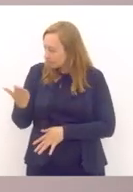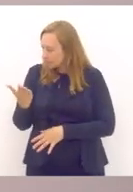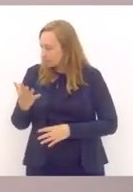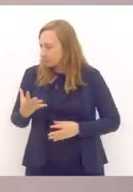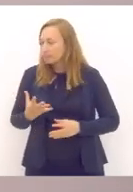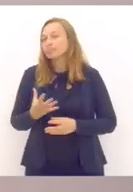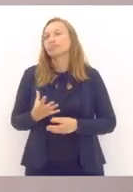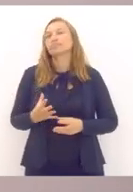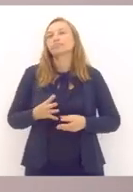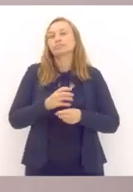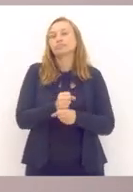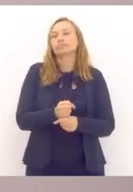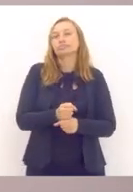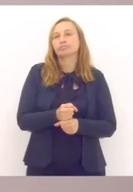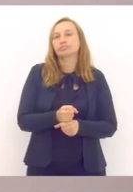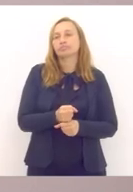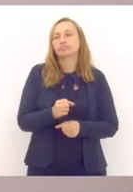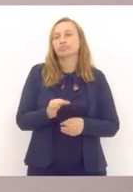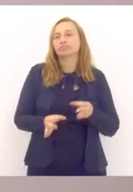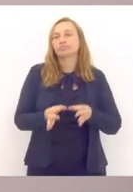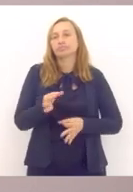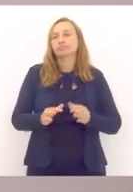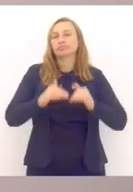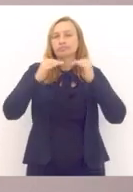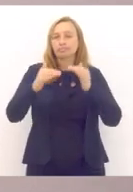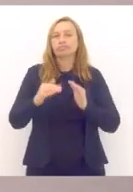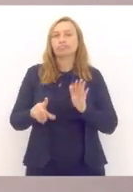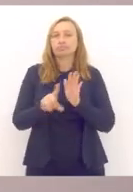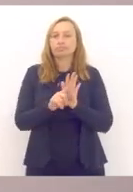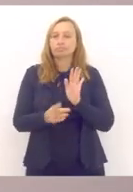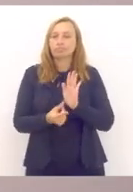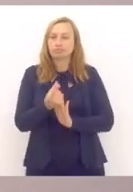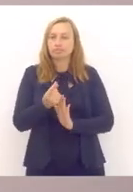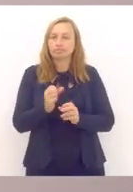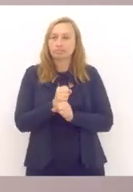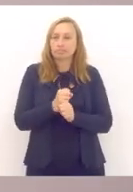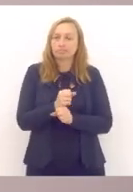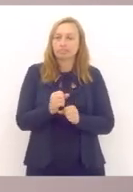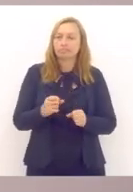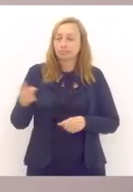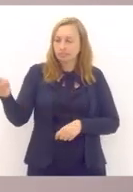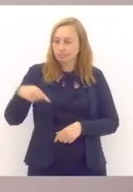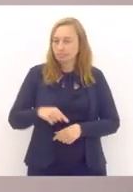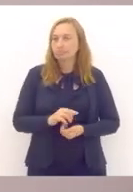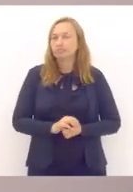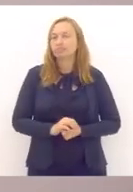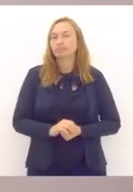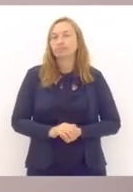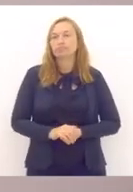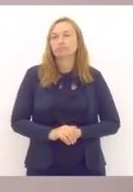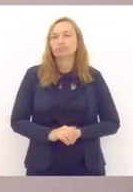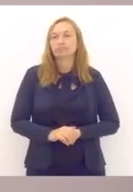está previsto na LDO e LOA desse ano, para nós trazermos para cá. Porque, veja,